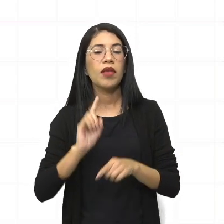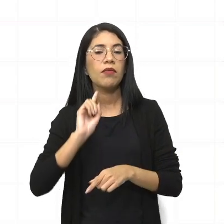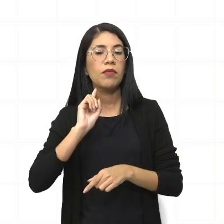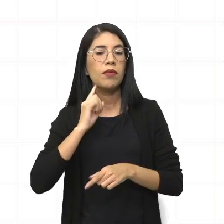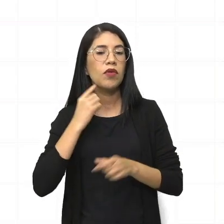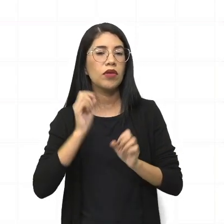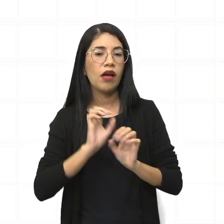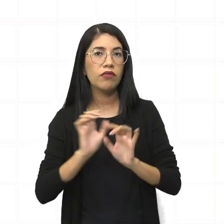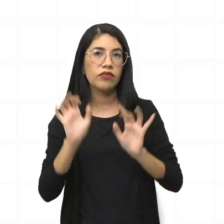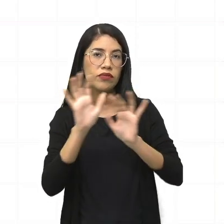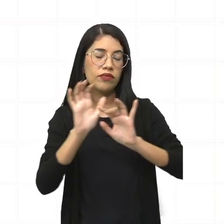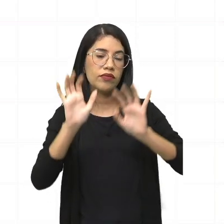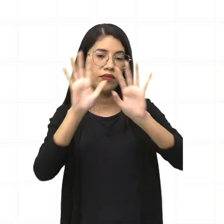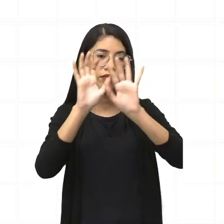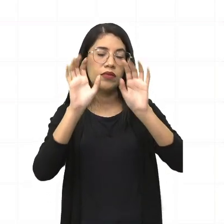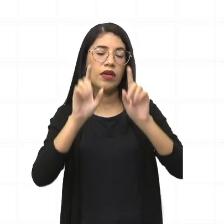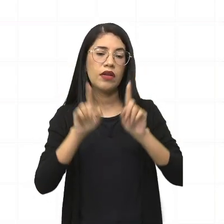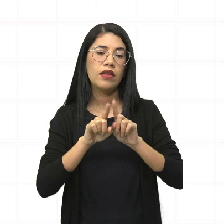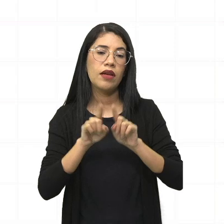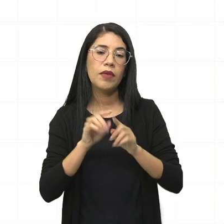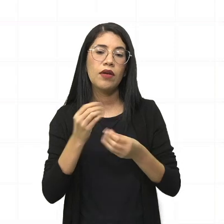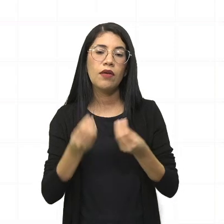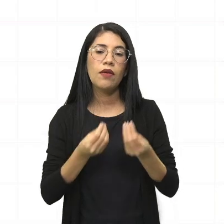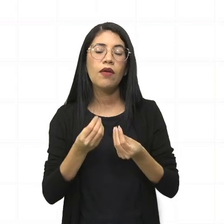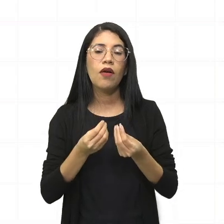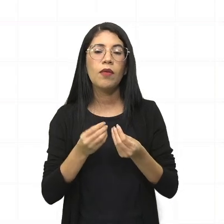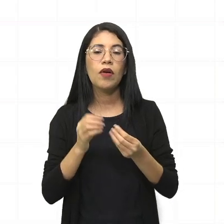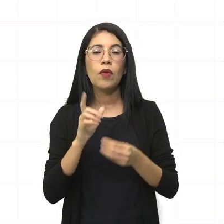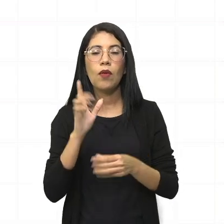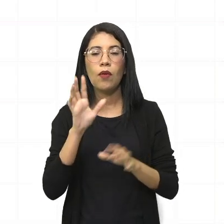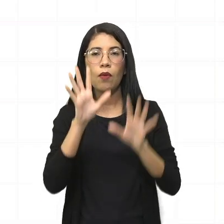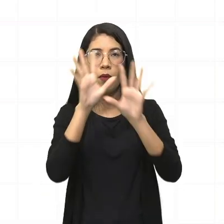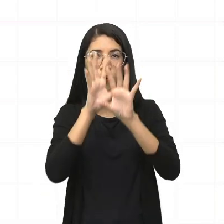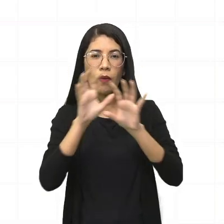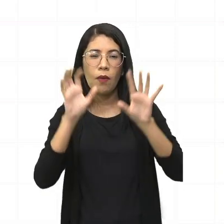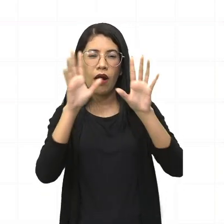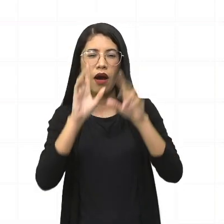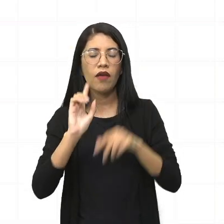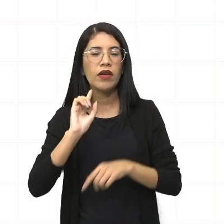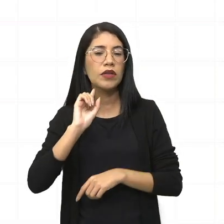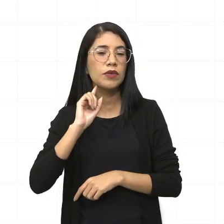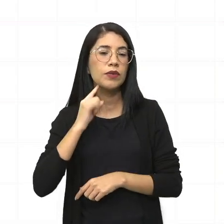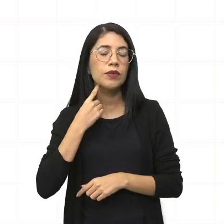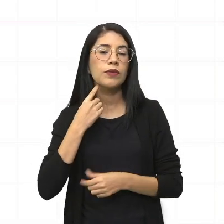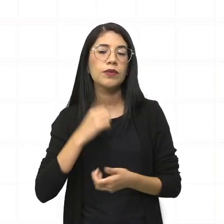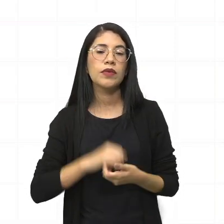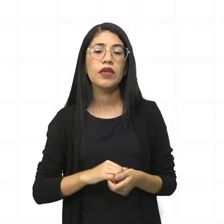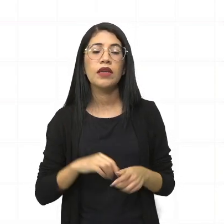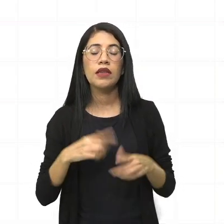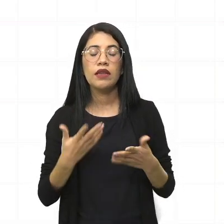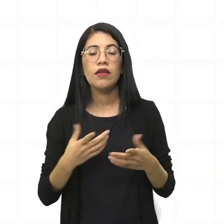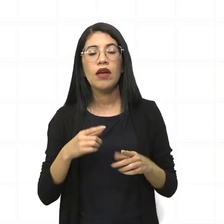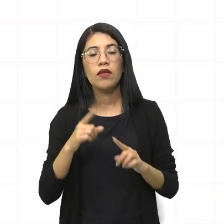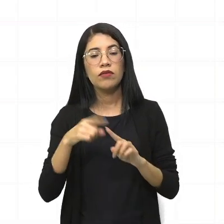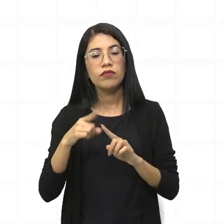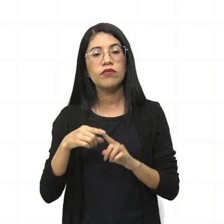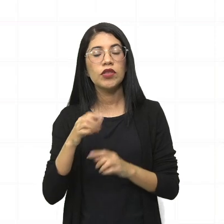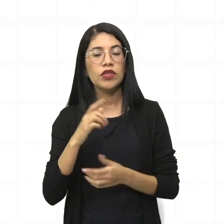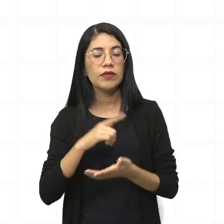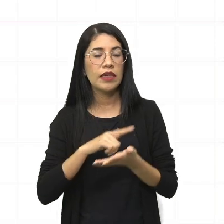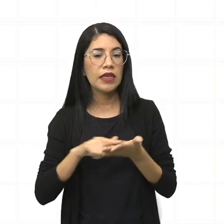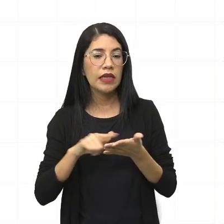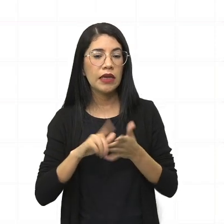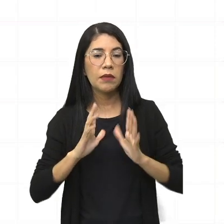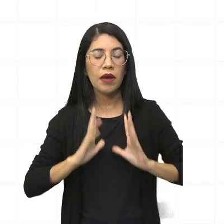geram CO2 para a atmosfera, contribuindo para a poluição do ar. Então, os biocombustíveis são considerados como uma fonte de energia limpa